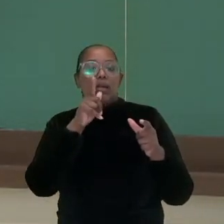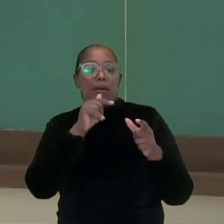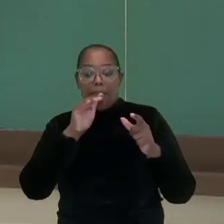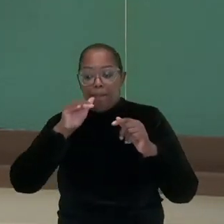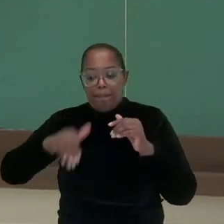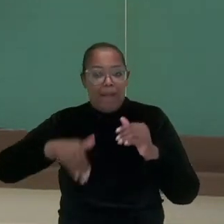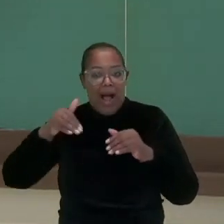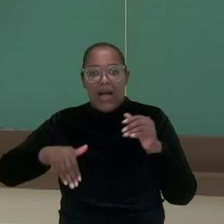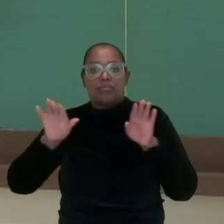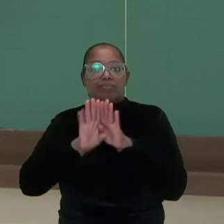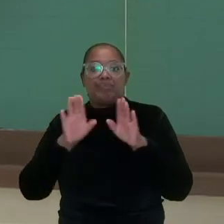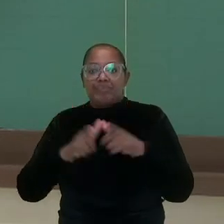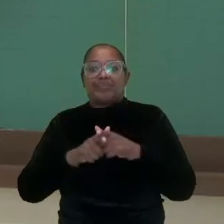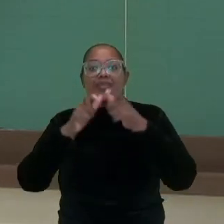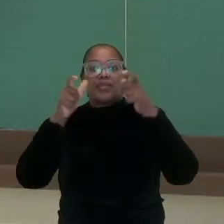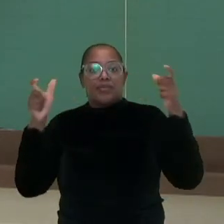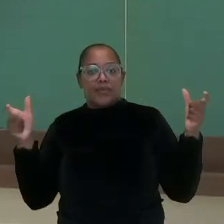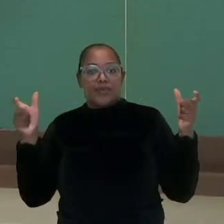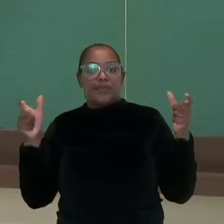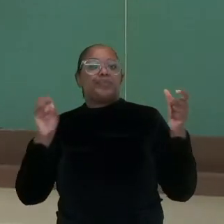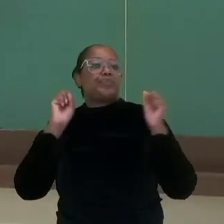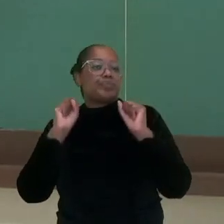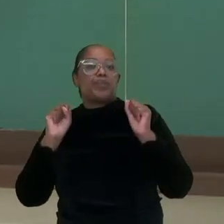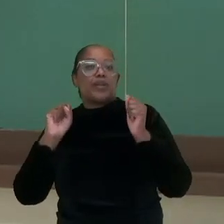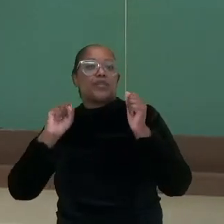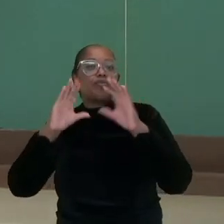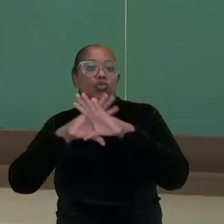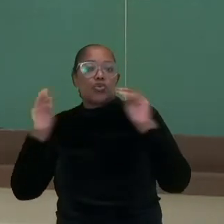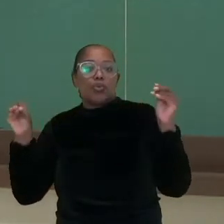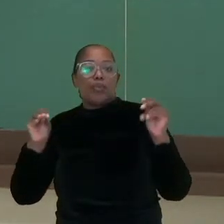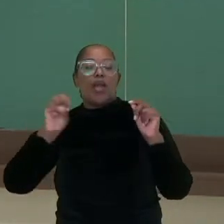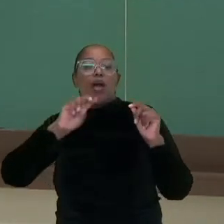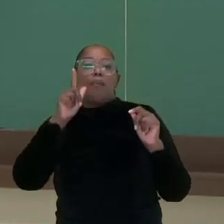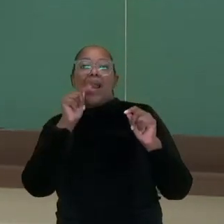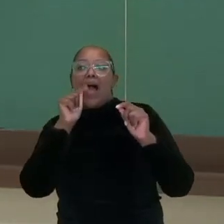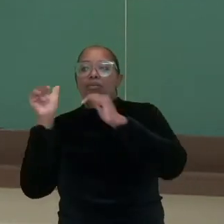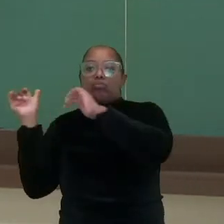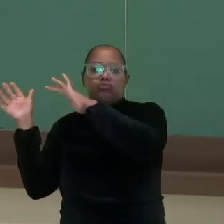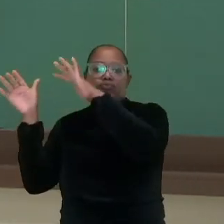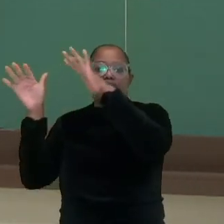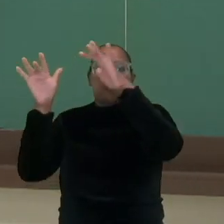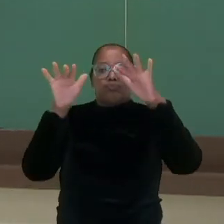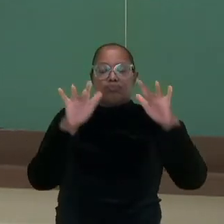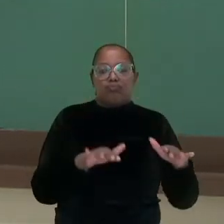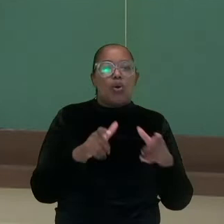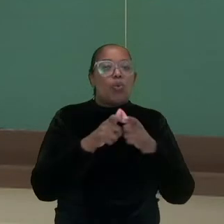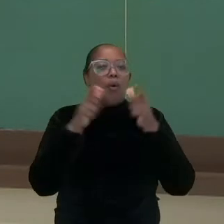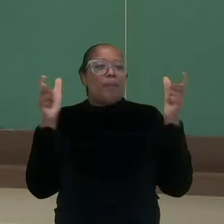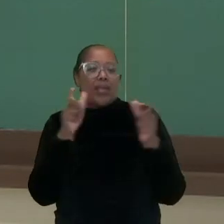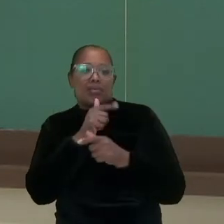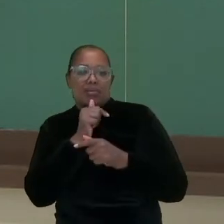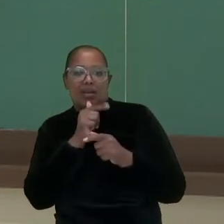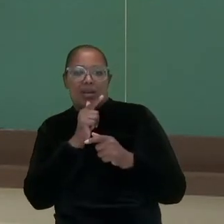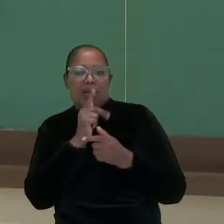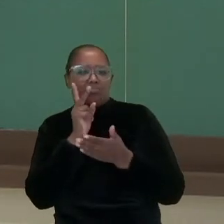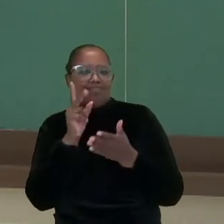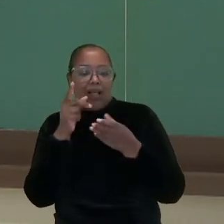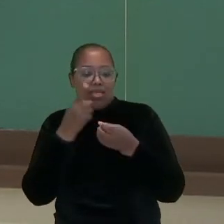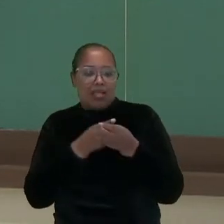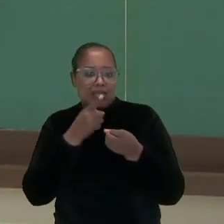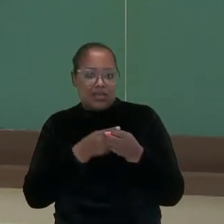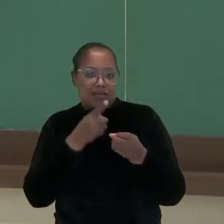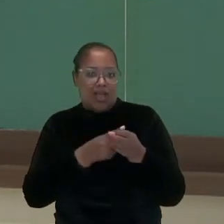pela decomposição dos organismos vivos e pela combustão. Então, são as 3 principais formas da gente ter o CO2